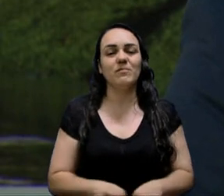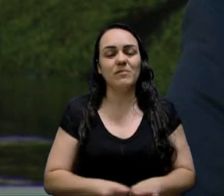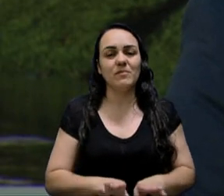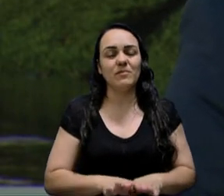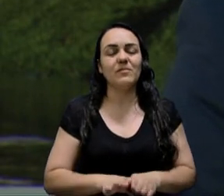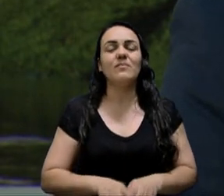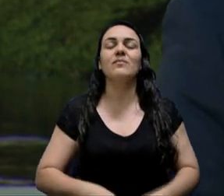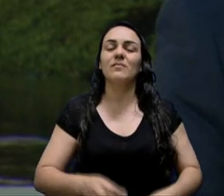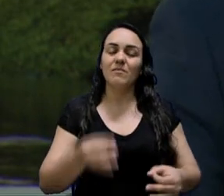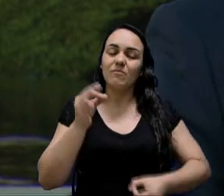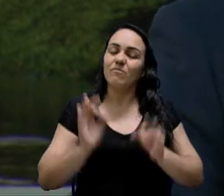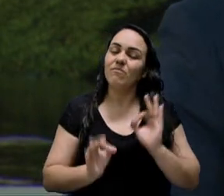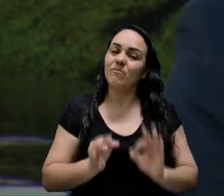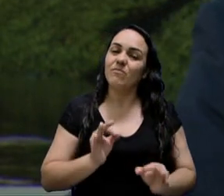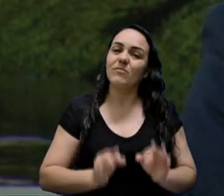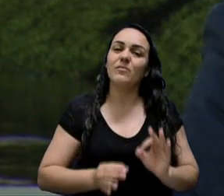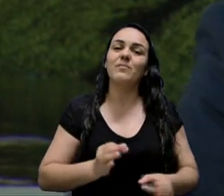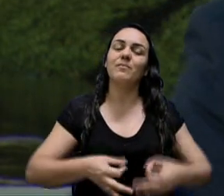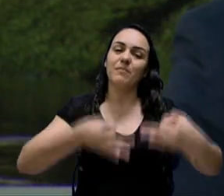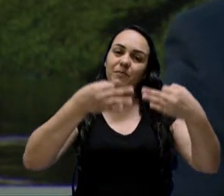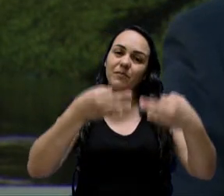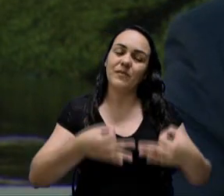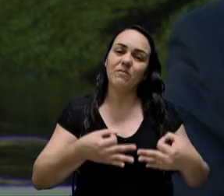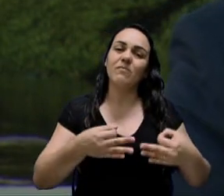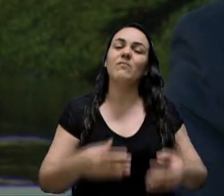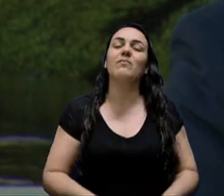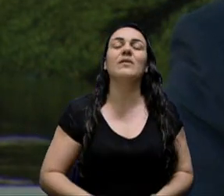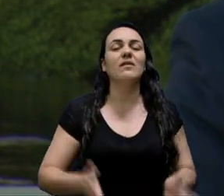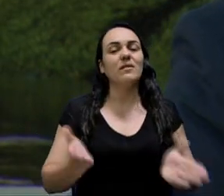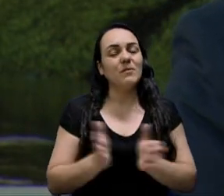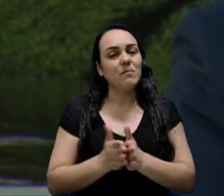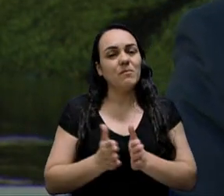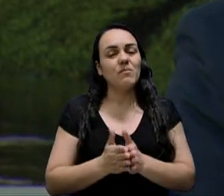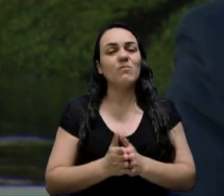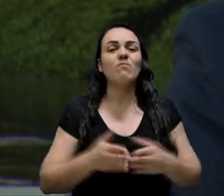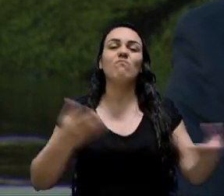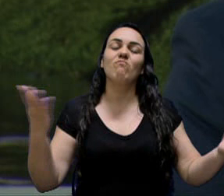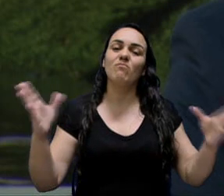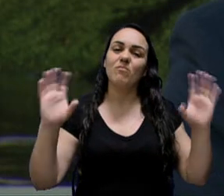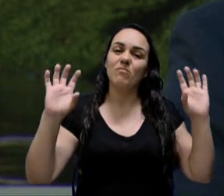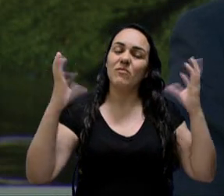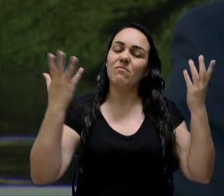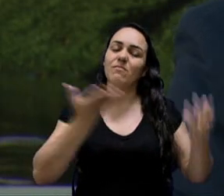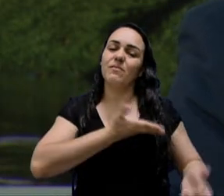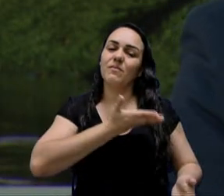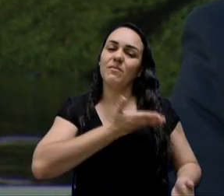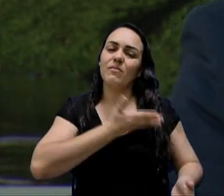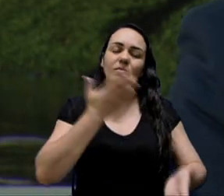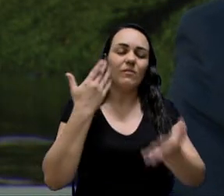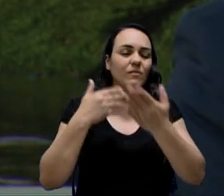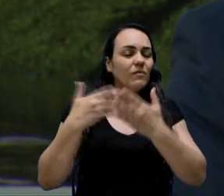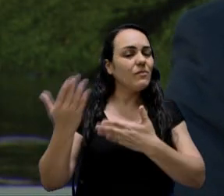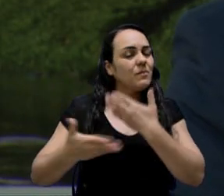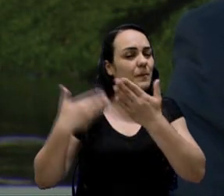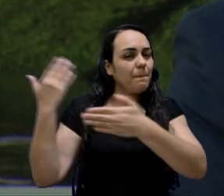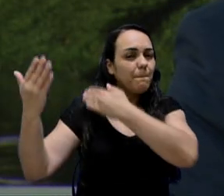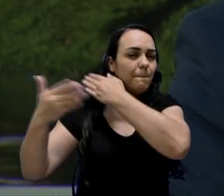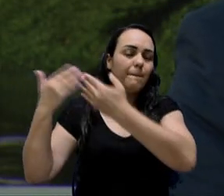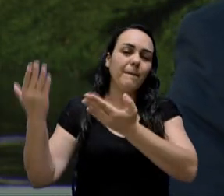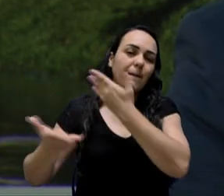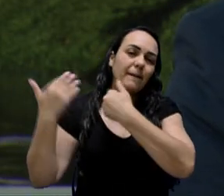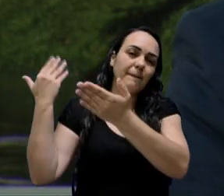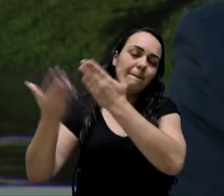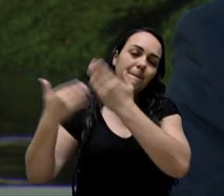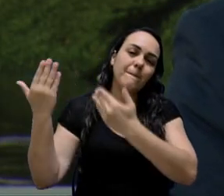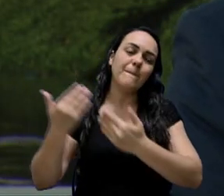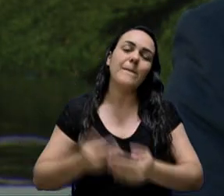Merecida e justa a importante homenagem otorgada ao Dr. Osmar, querido amigo de longa data, face à sua irretocável